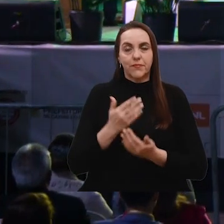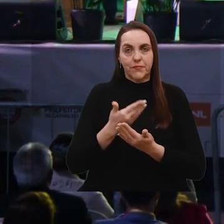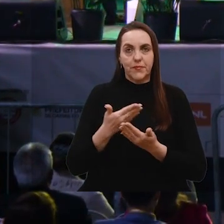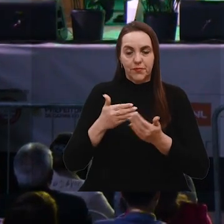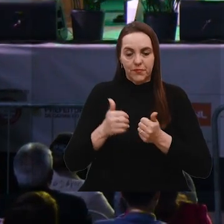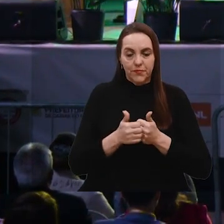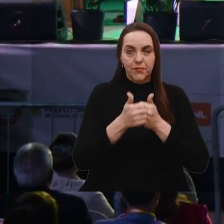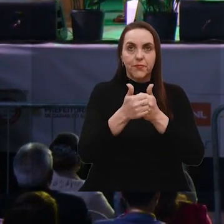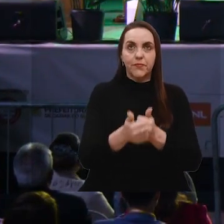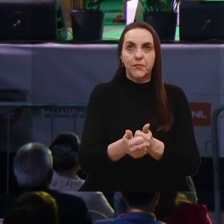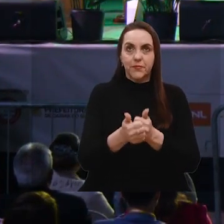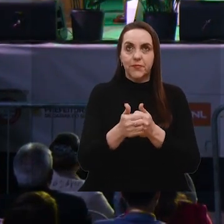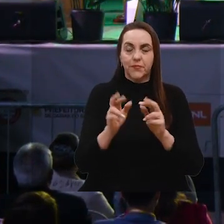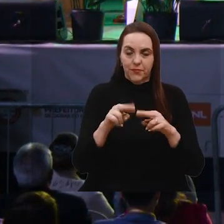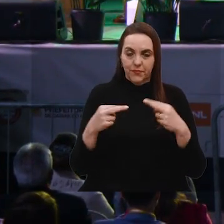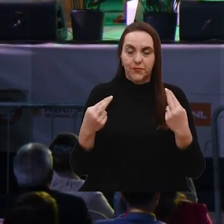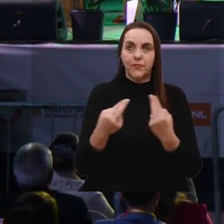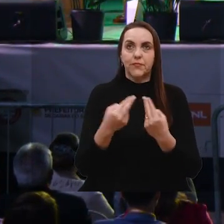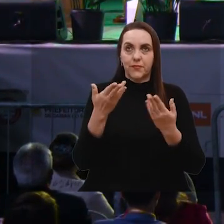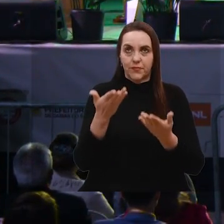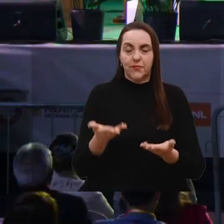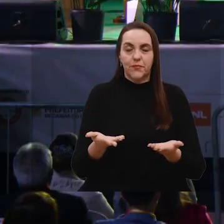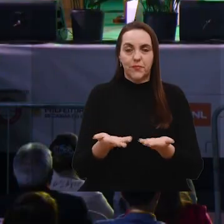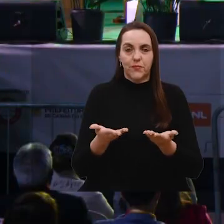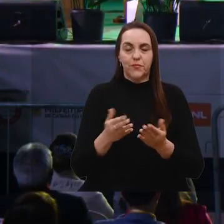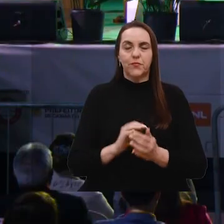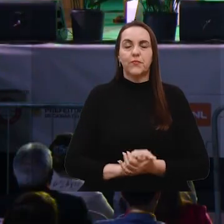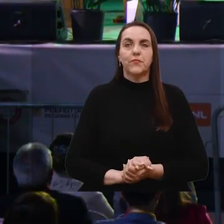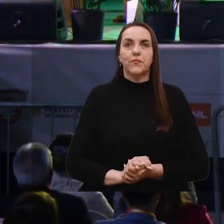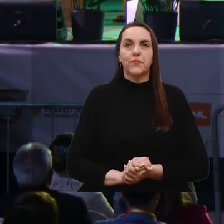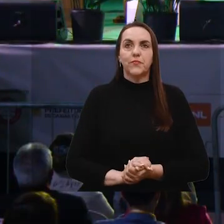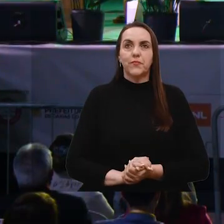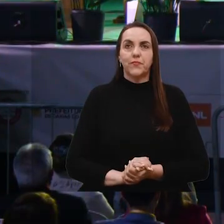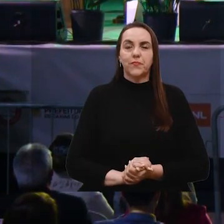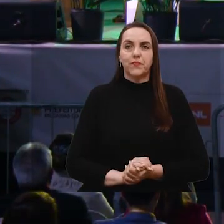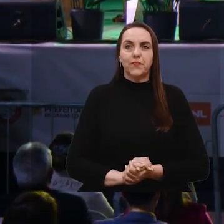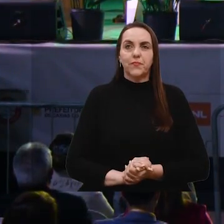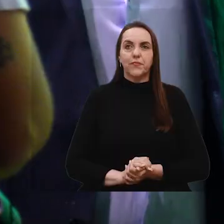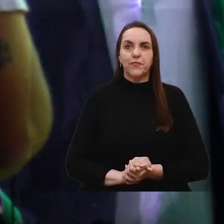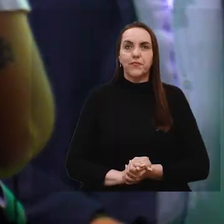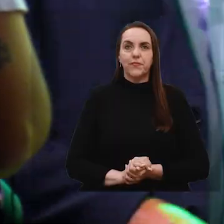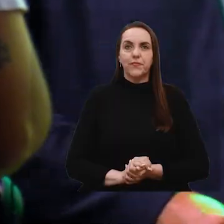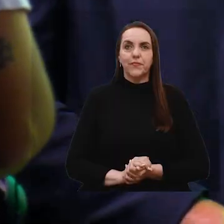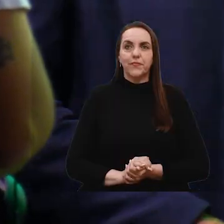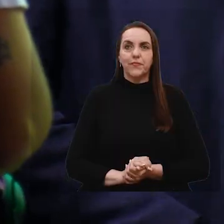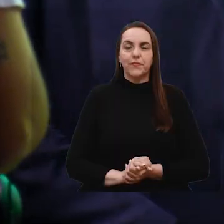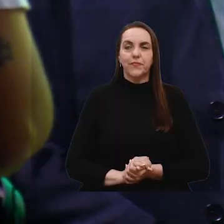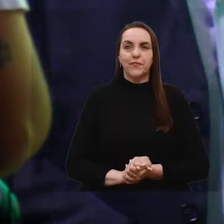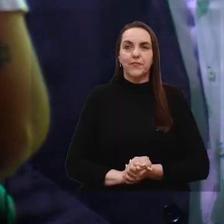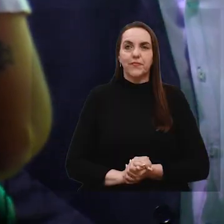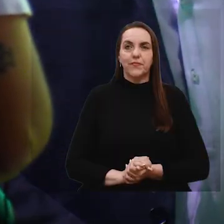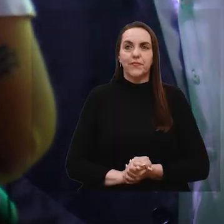vereador Lucas Carinhato, para a condução desta solenidade.